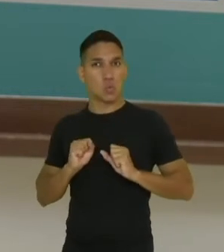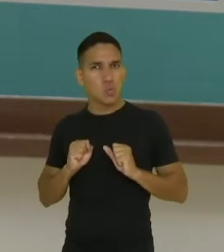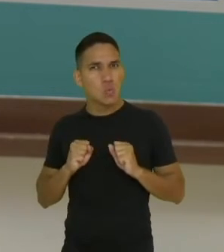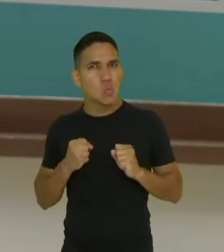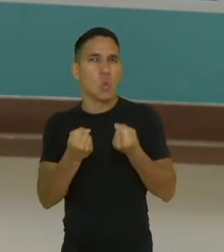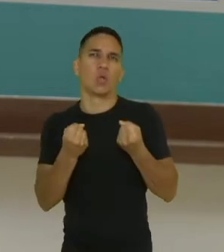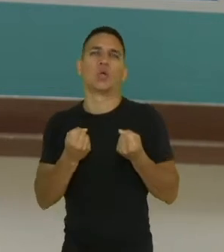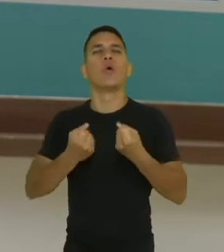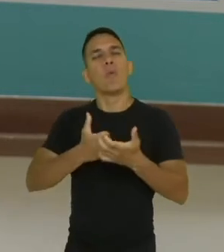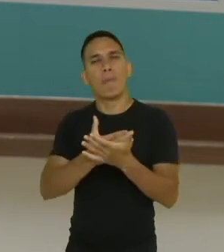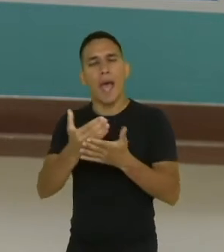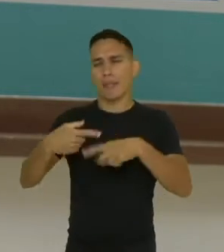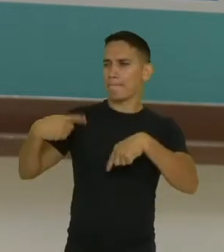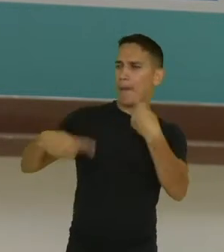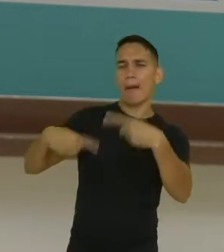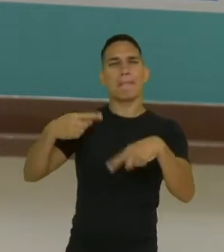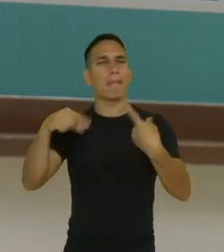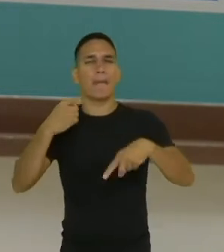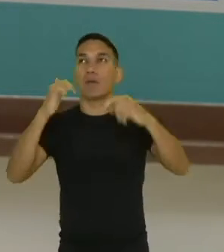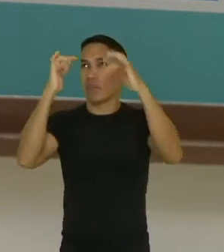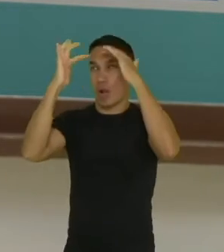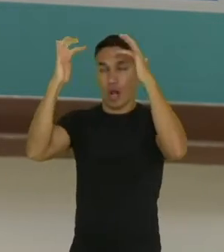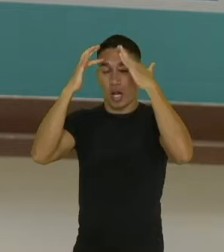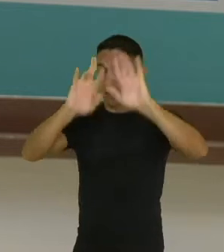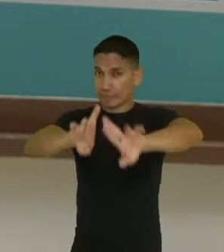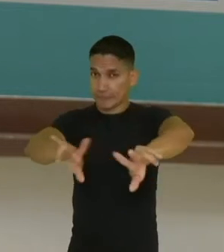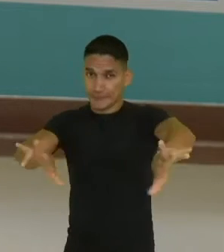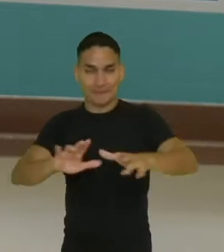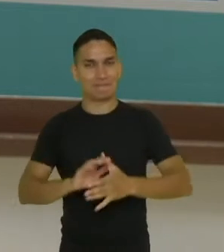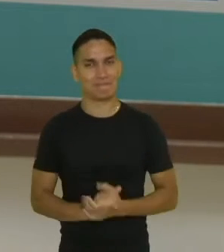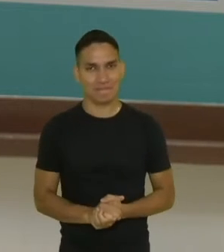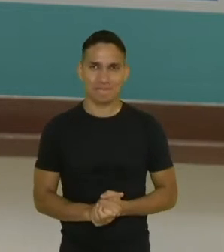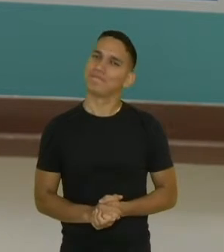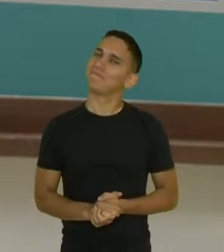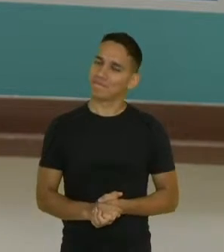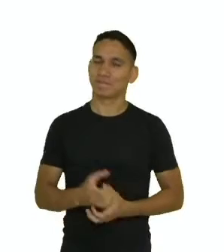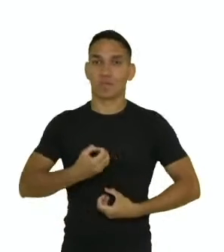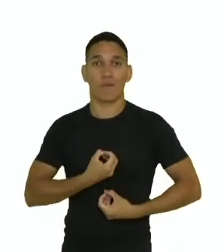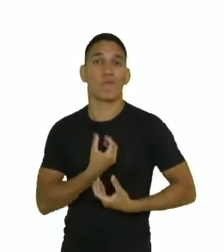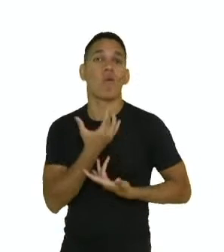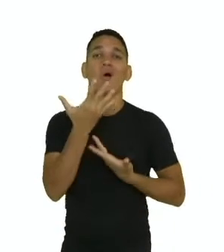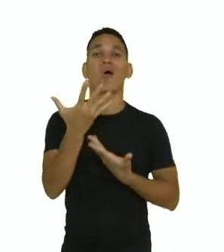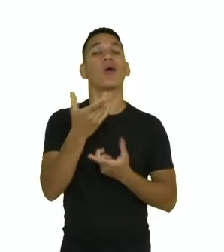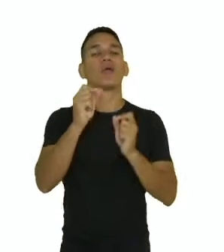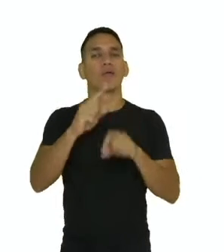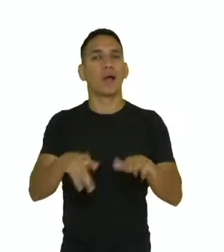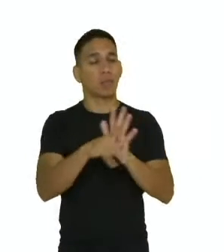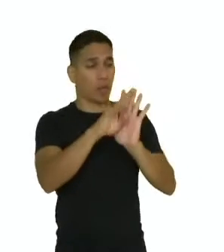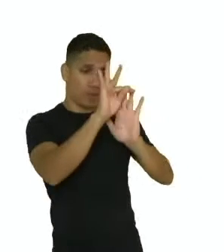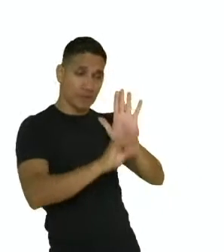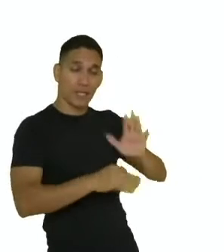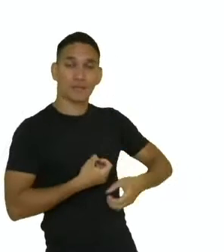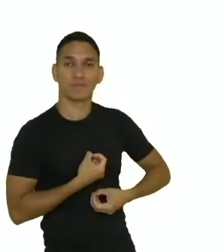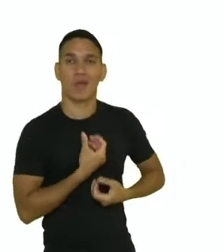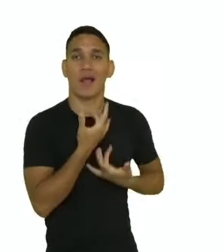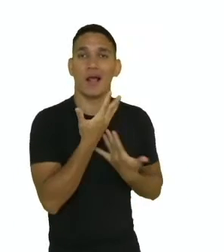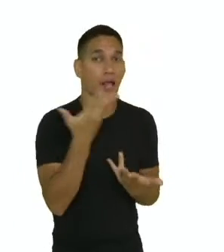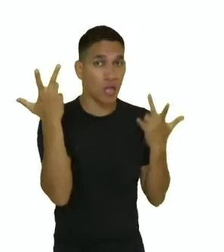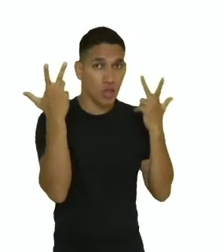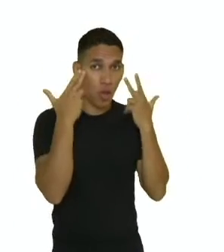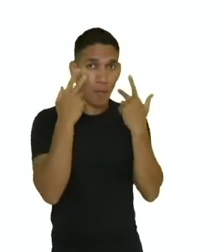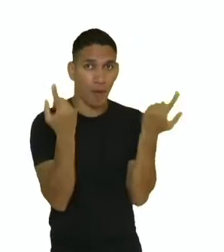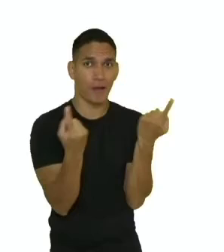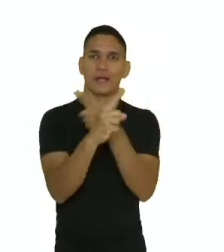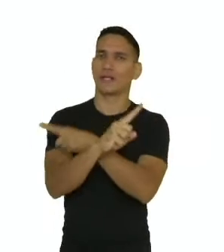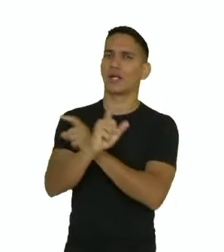levantam debate, reflexões, grandes discussões? A poesia é um texto poético, geralmente em